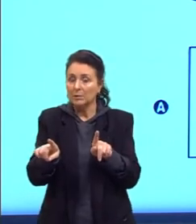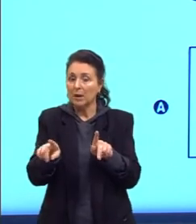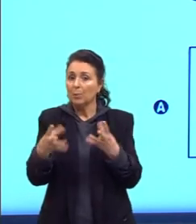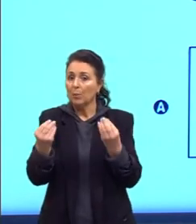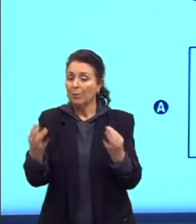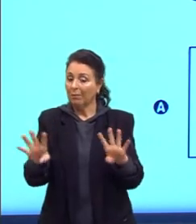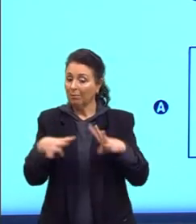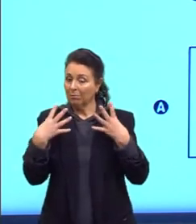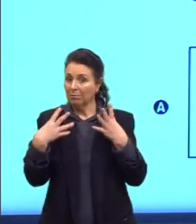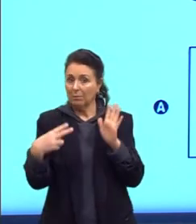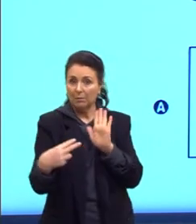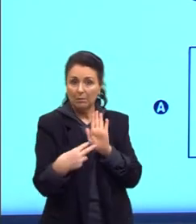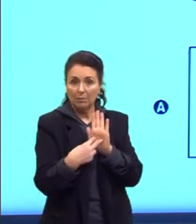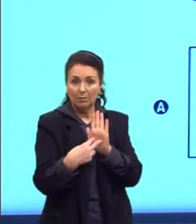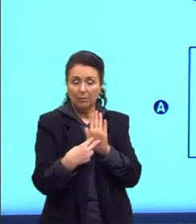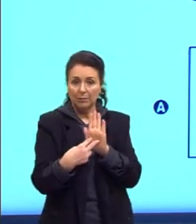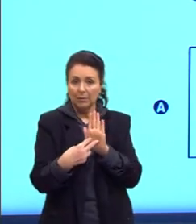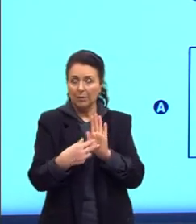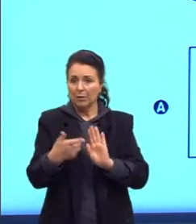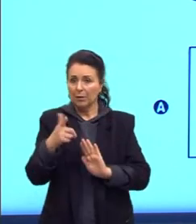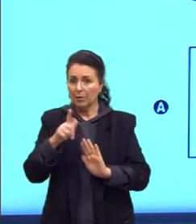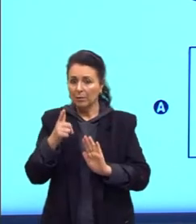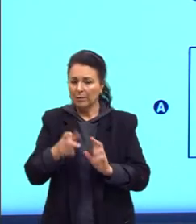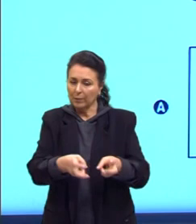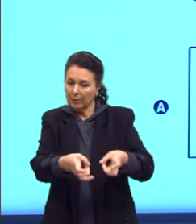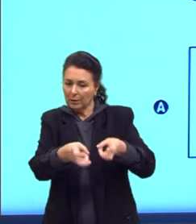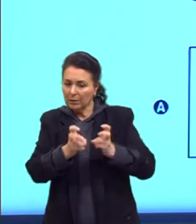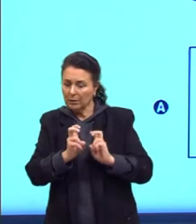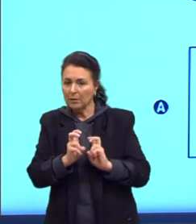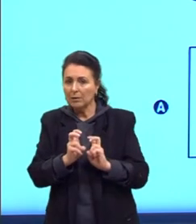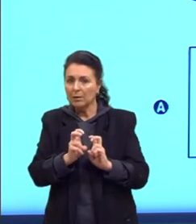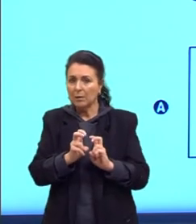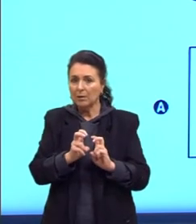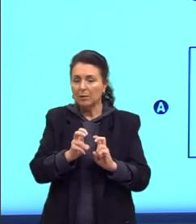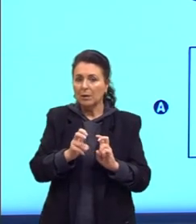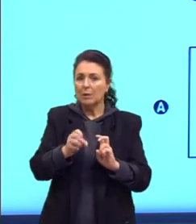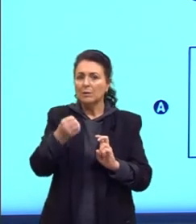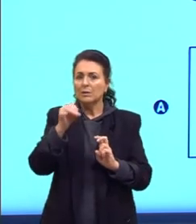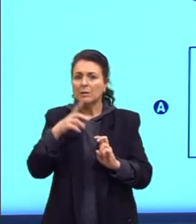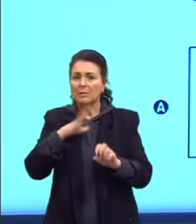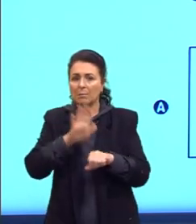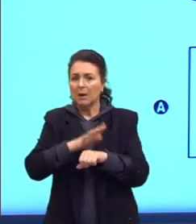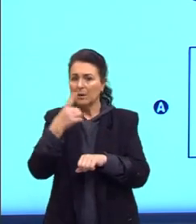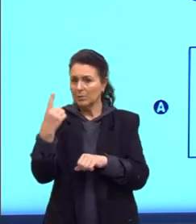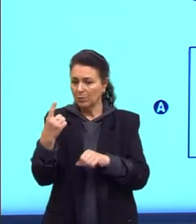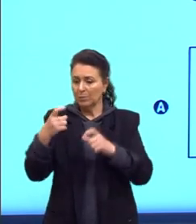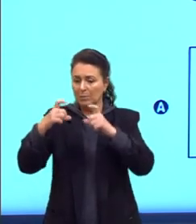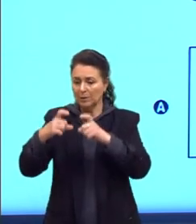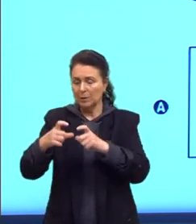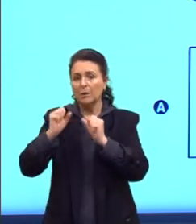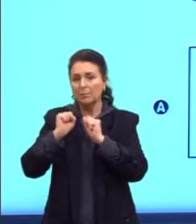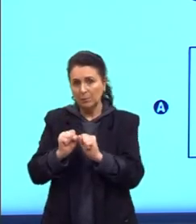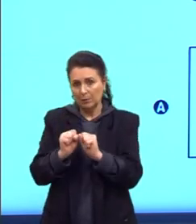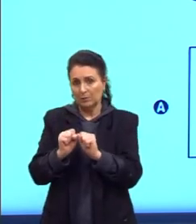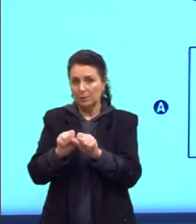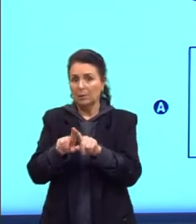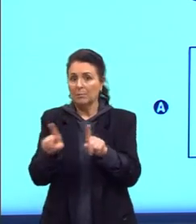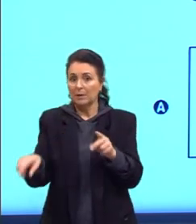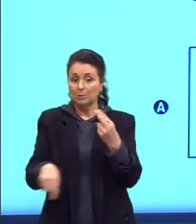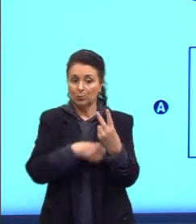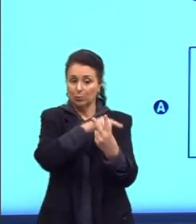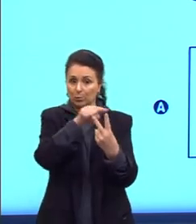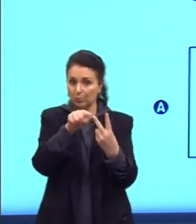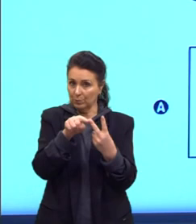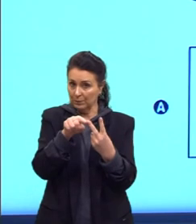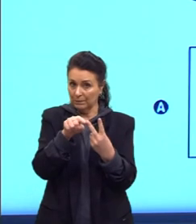prestar atenção né que não vai haver uma uma recepção aqui Claro se eu tivesse mais uma bateria poderia acontecer sim tá mas